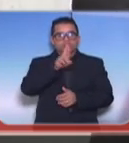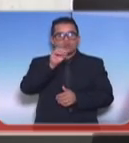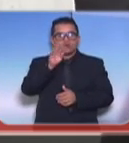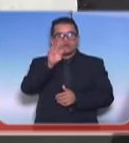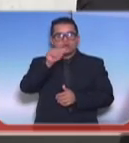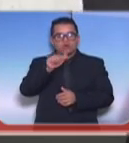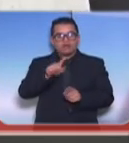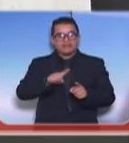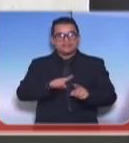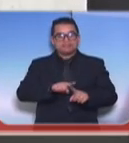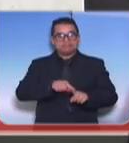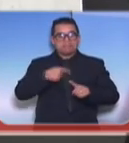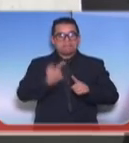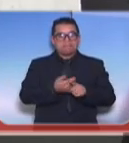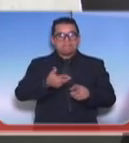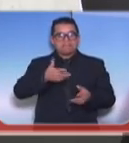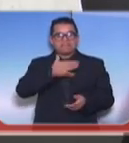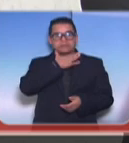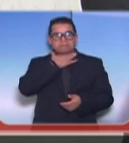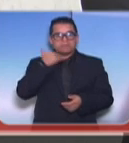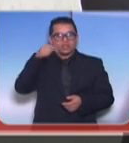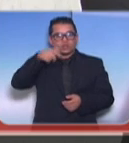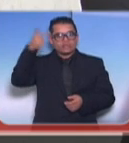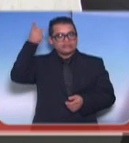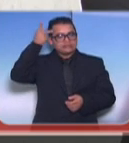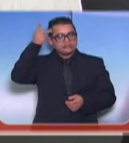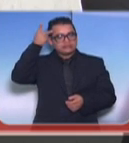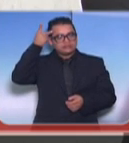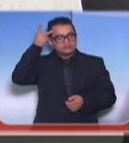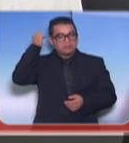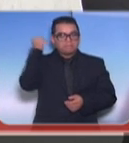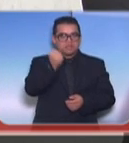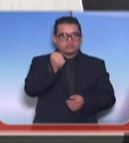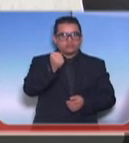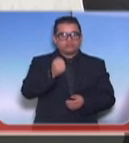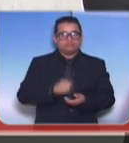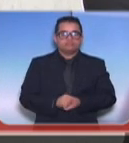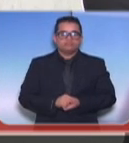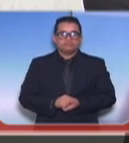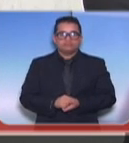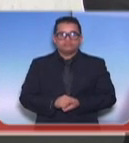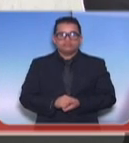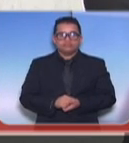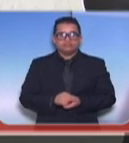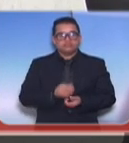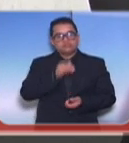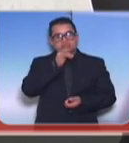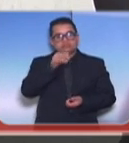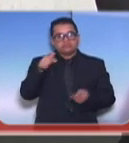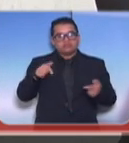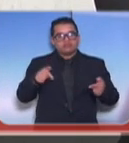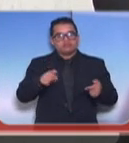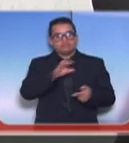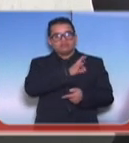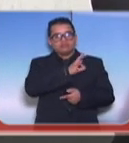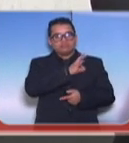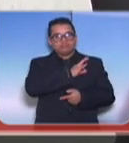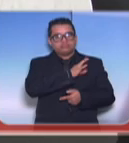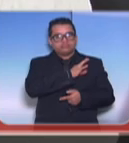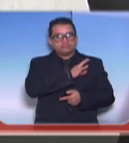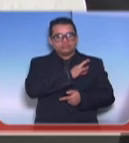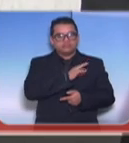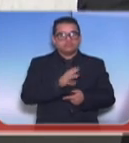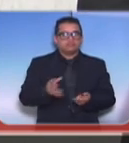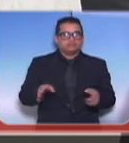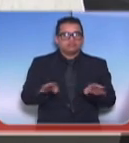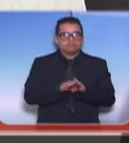matou nesse ano no estado de São Paulo. É interessante, porquanto eles dizem aqui que a Polícia Militar e a Polícia